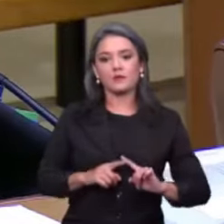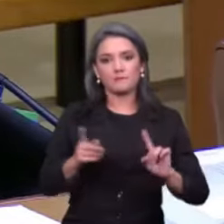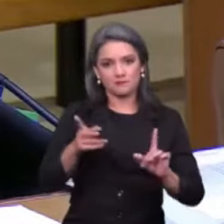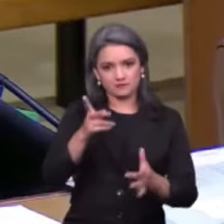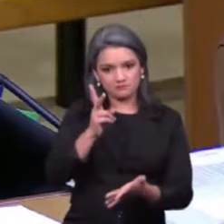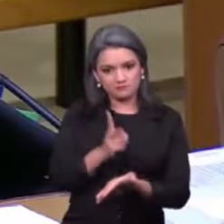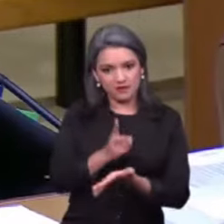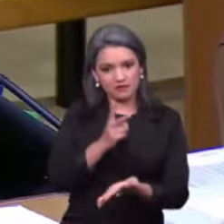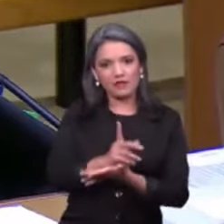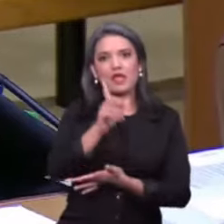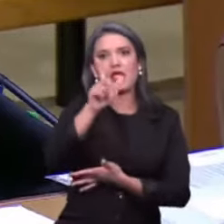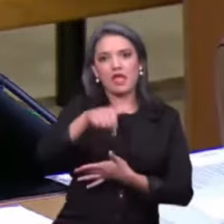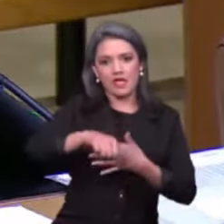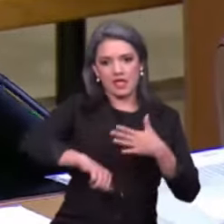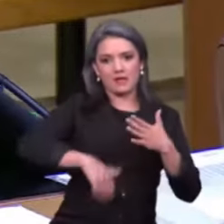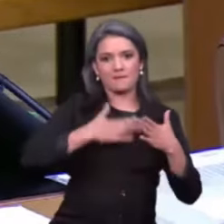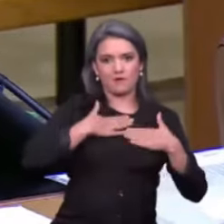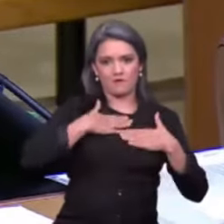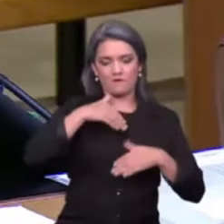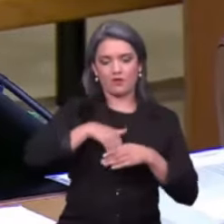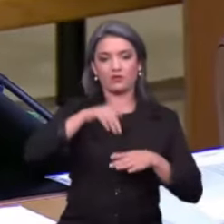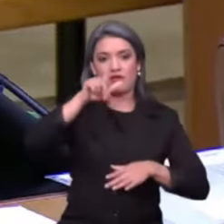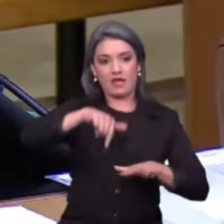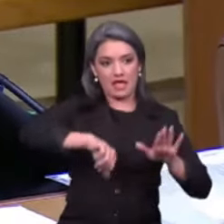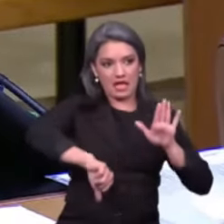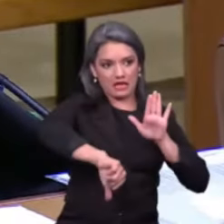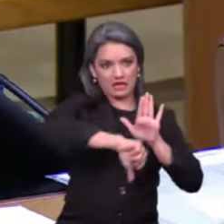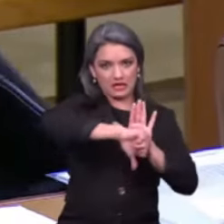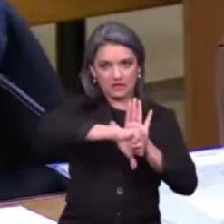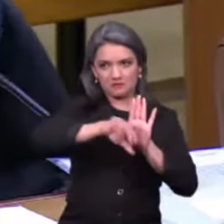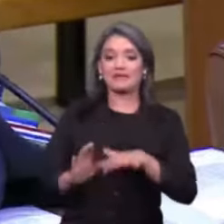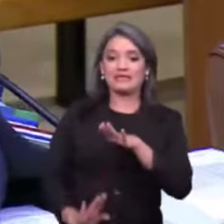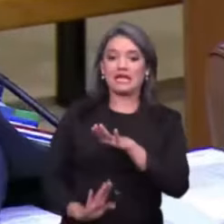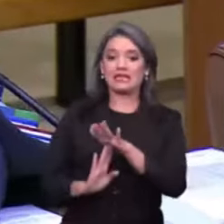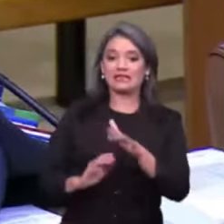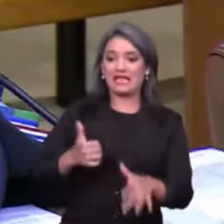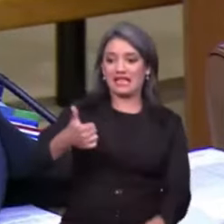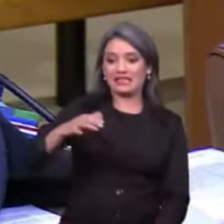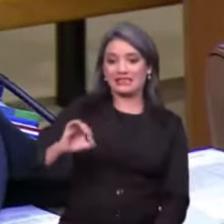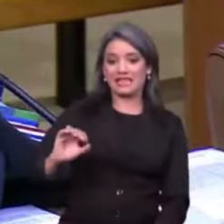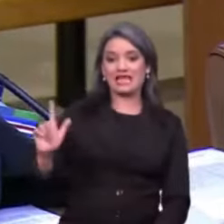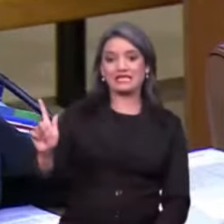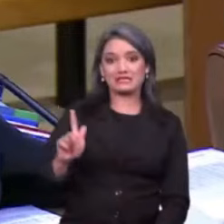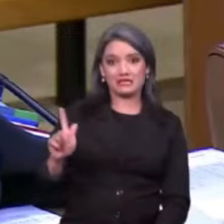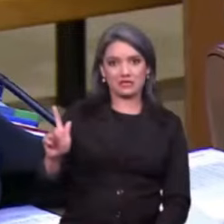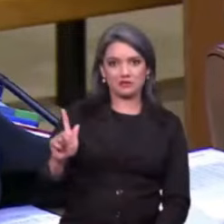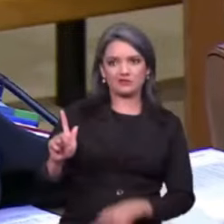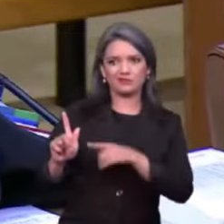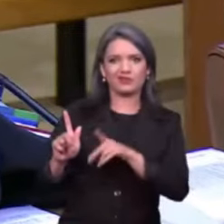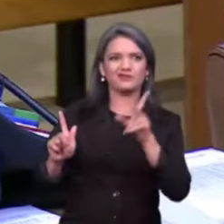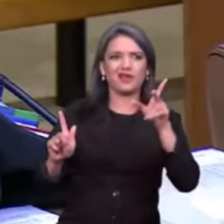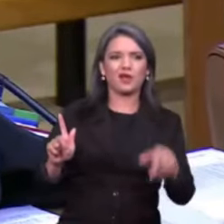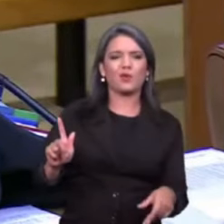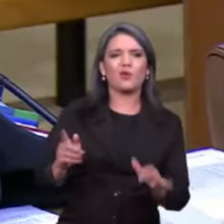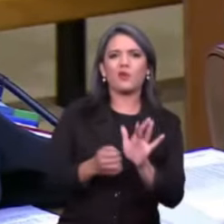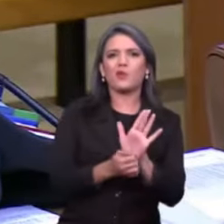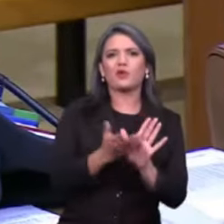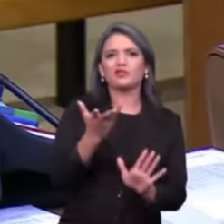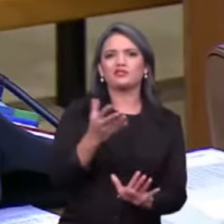Crime, esse é meu voto, mantém-se o crime de uso de 4 cigarros, o que já não é pouco.